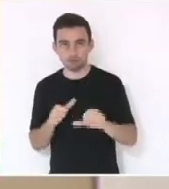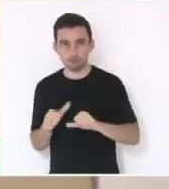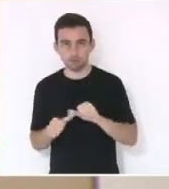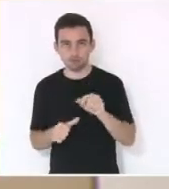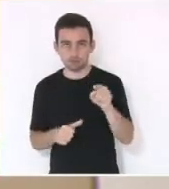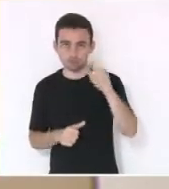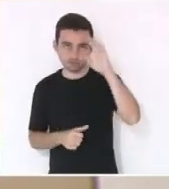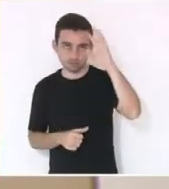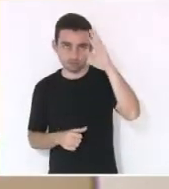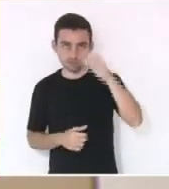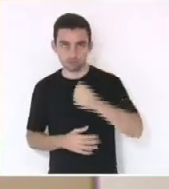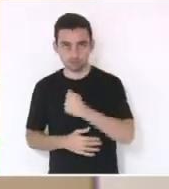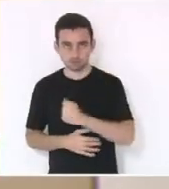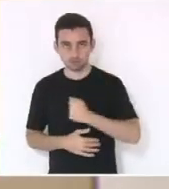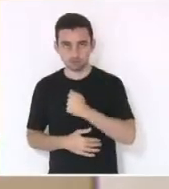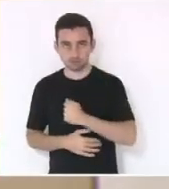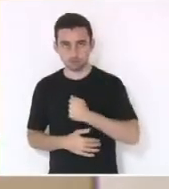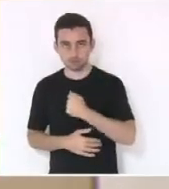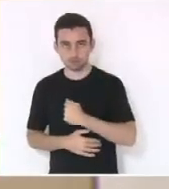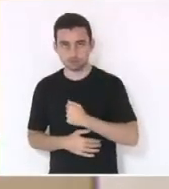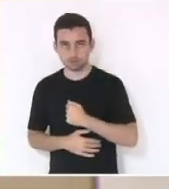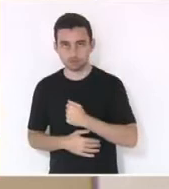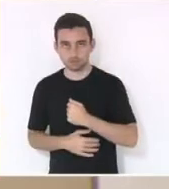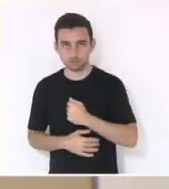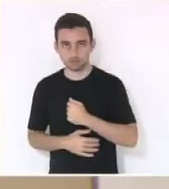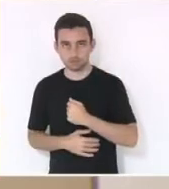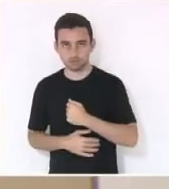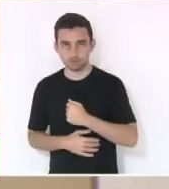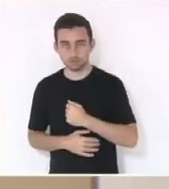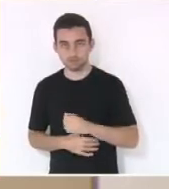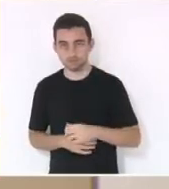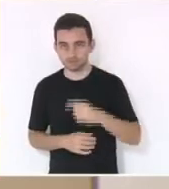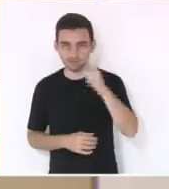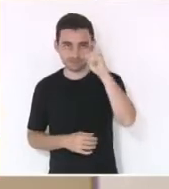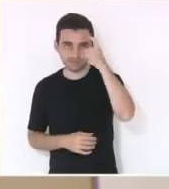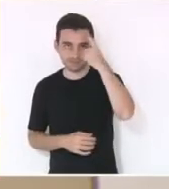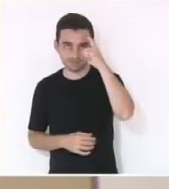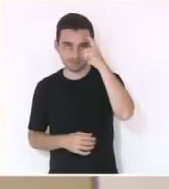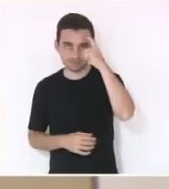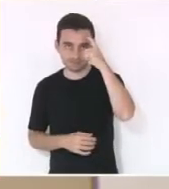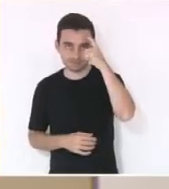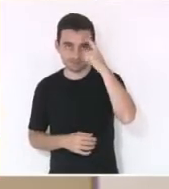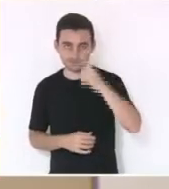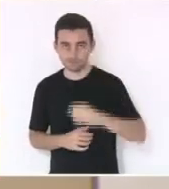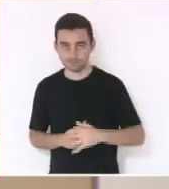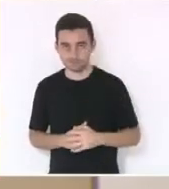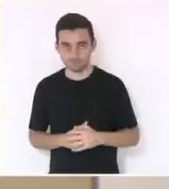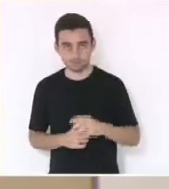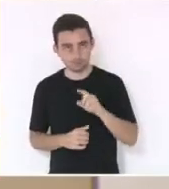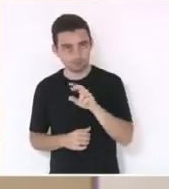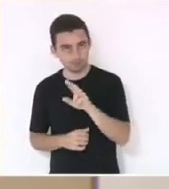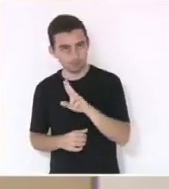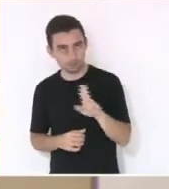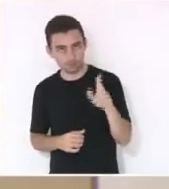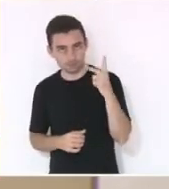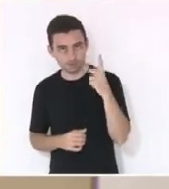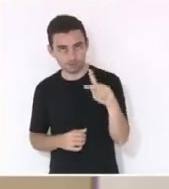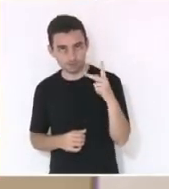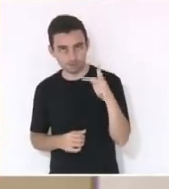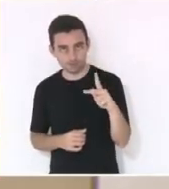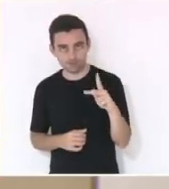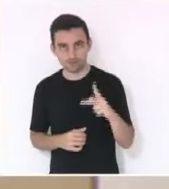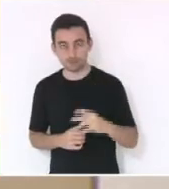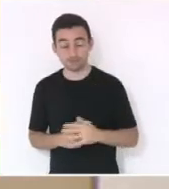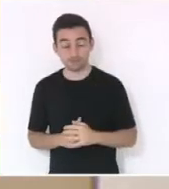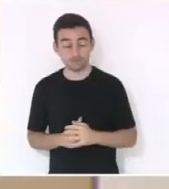com saudade, mas eu acho que não, deputado Comim. Parabenizo em seu nome os demais parlamentares